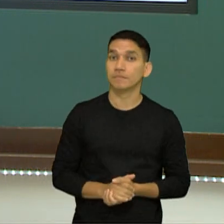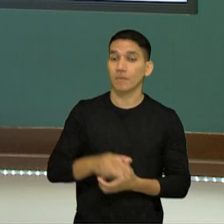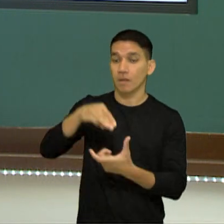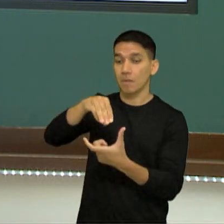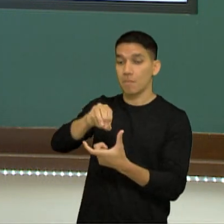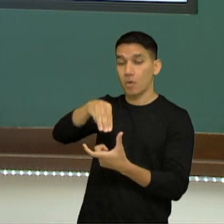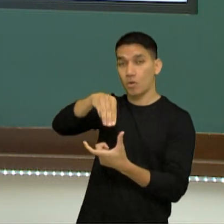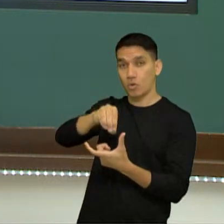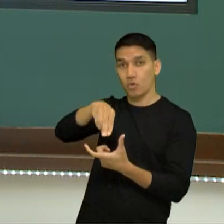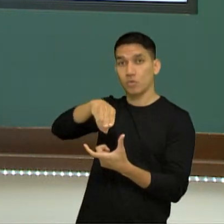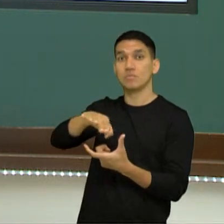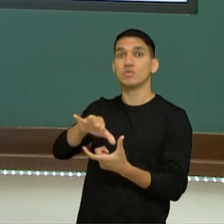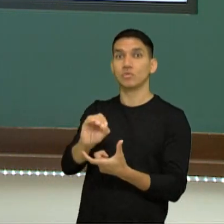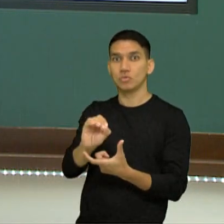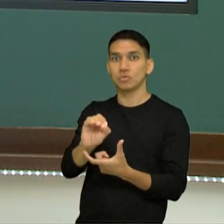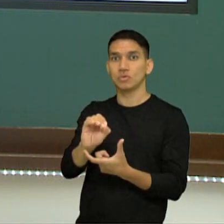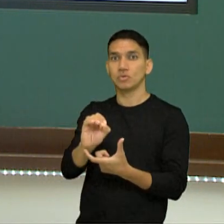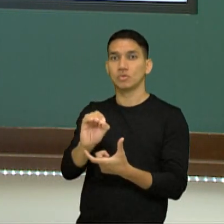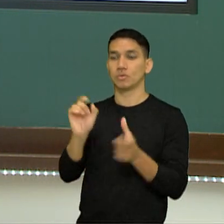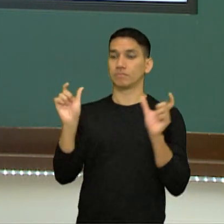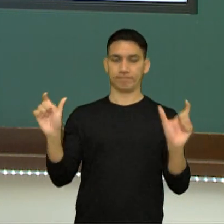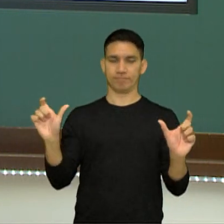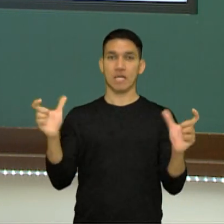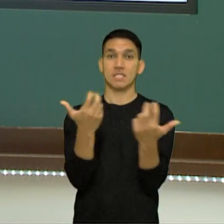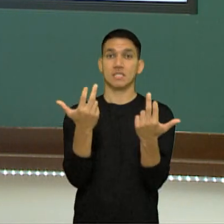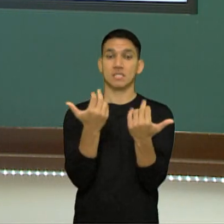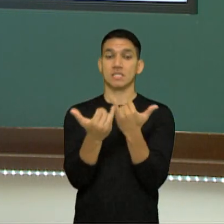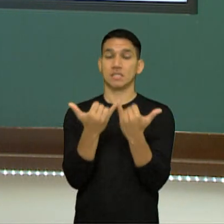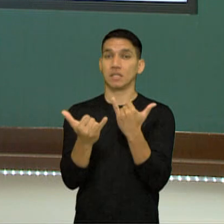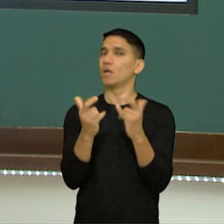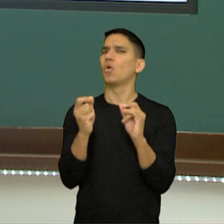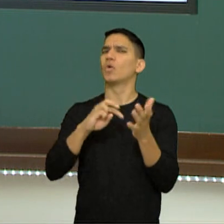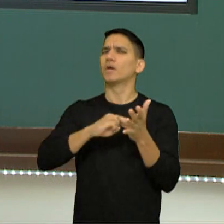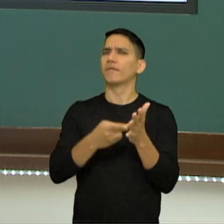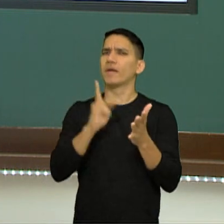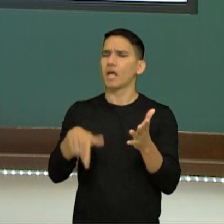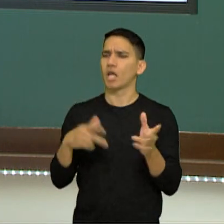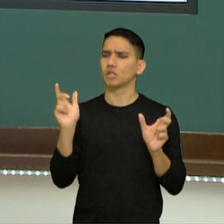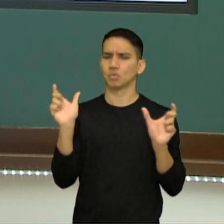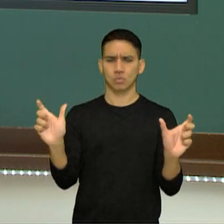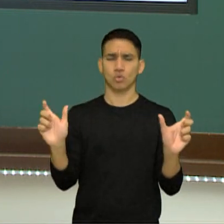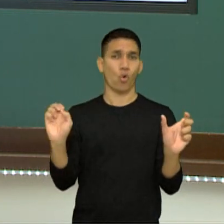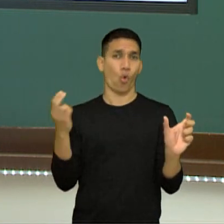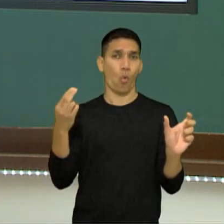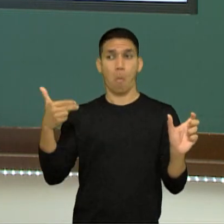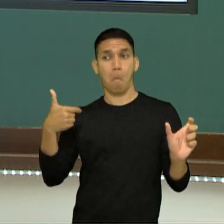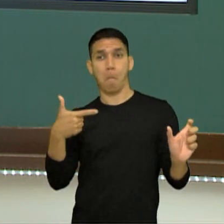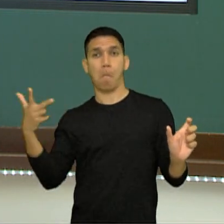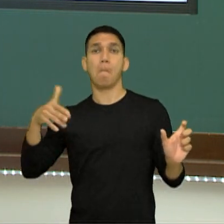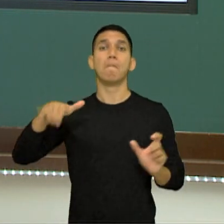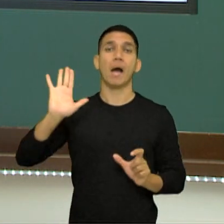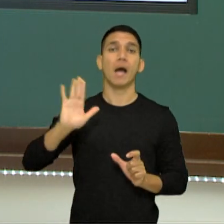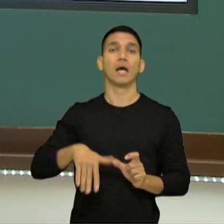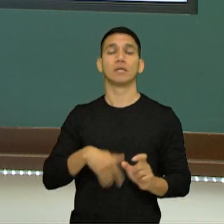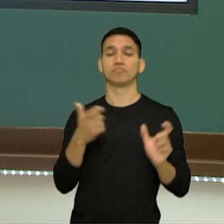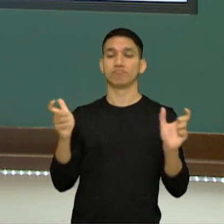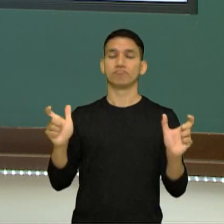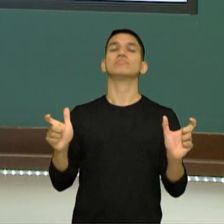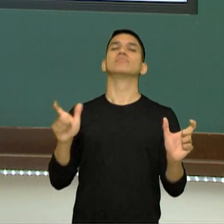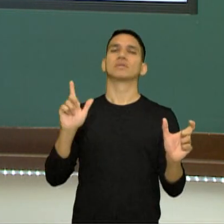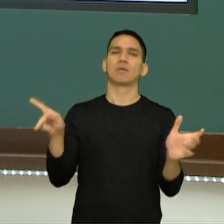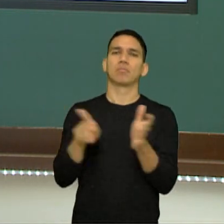y. Até destaquei ali de vermelho. No segundo exemplo, a mesma coisa. O x ao cubo, x ao cubo e x ao cubo. Ou seja, os